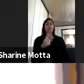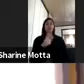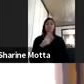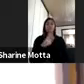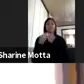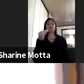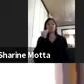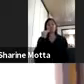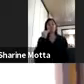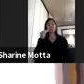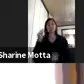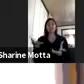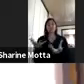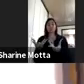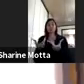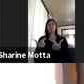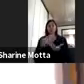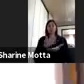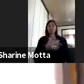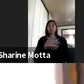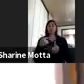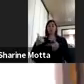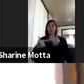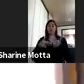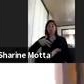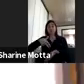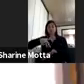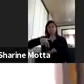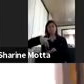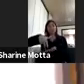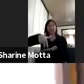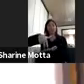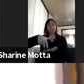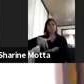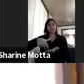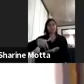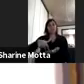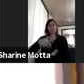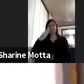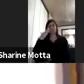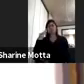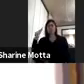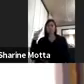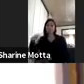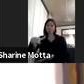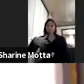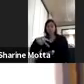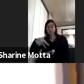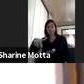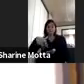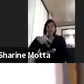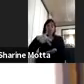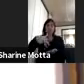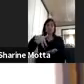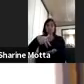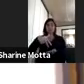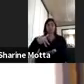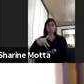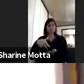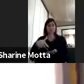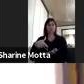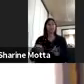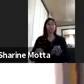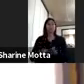como modelo, ou temos oportunidades de trabalho como dançarina ou dançarino erótico no exterior, em que você